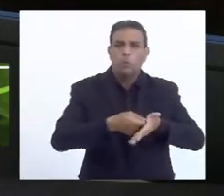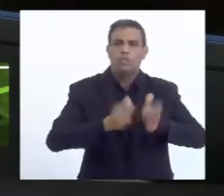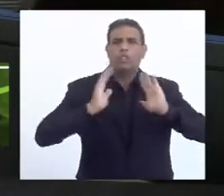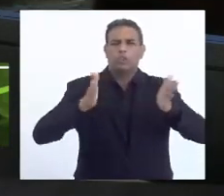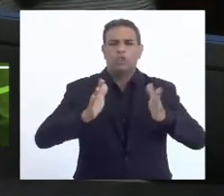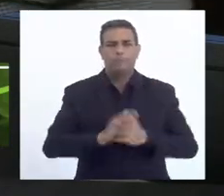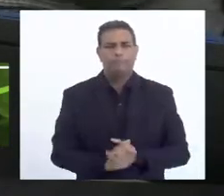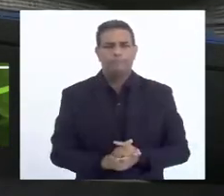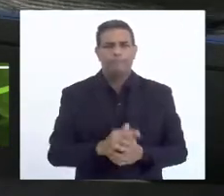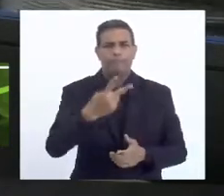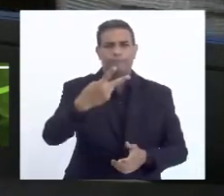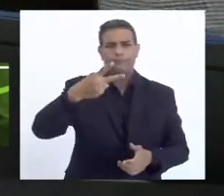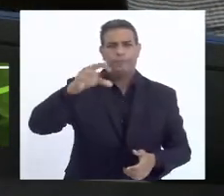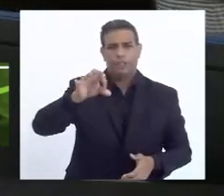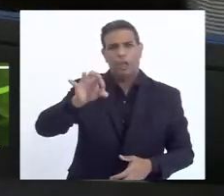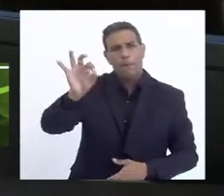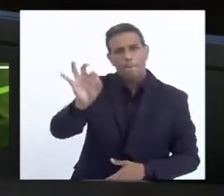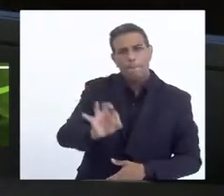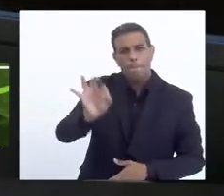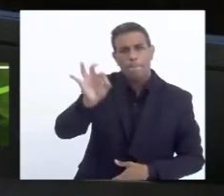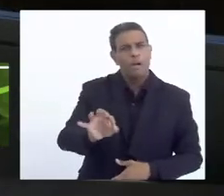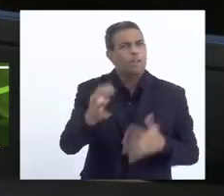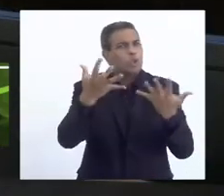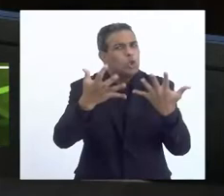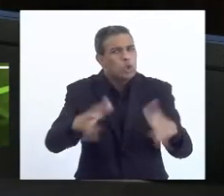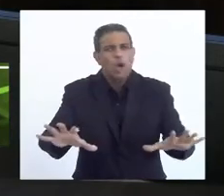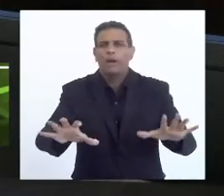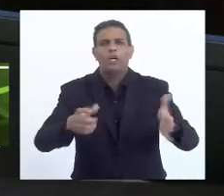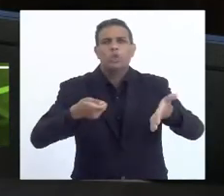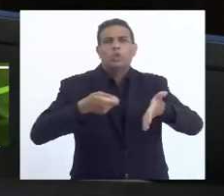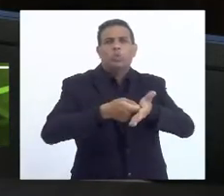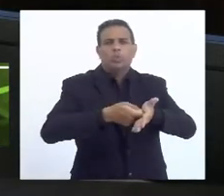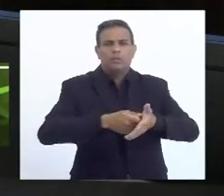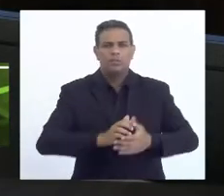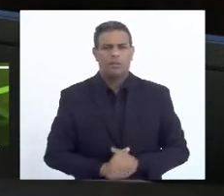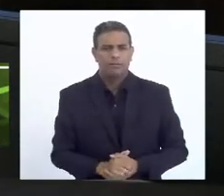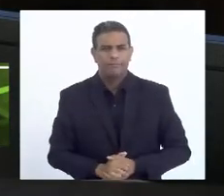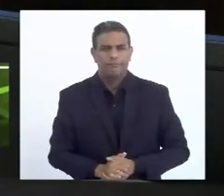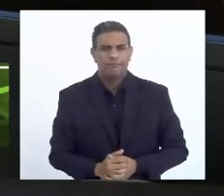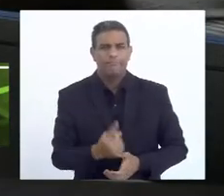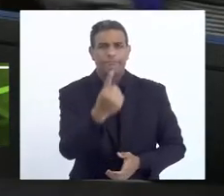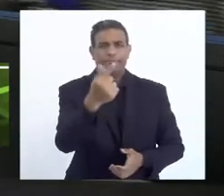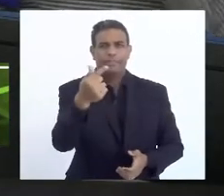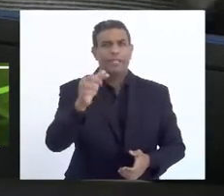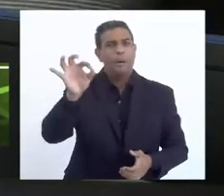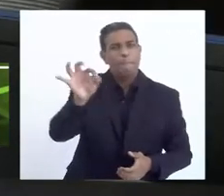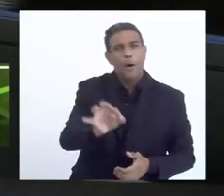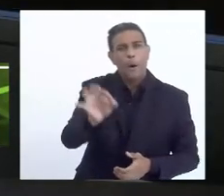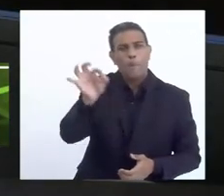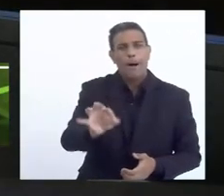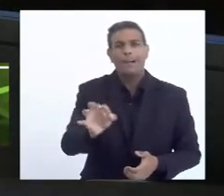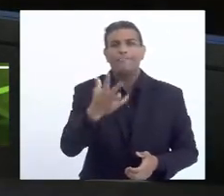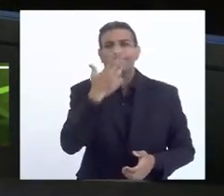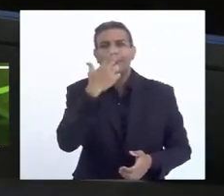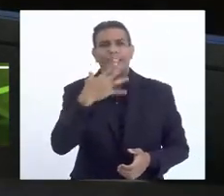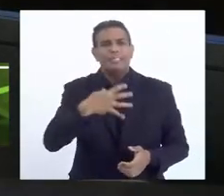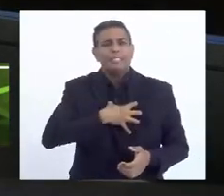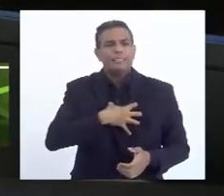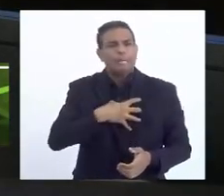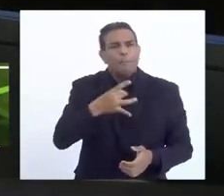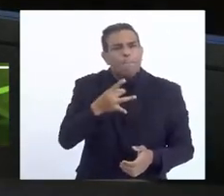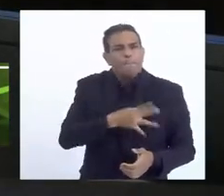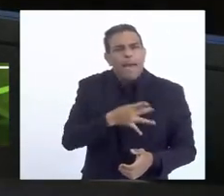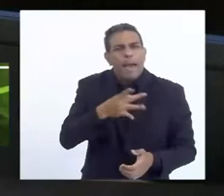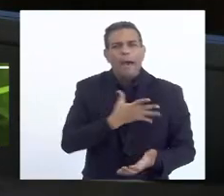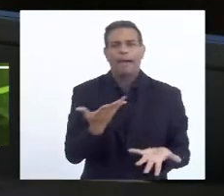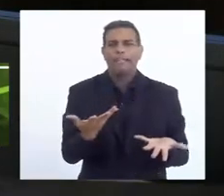Outras 29% não quiseram denunciar. E 17% tiveram medo ou se